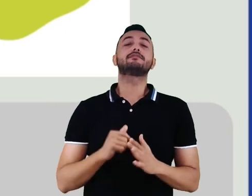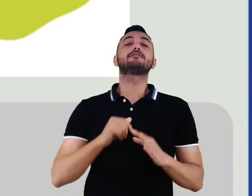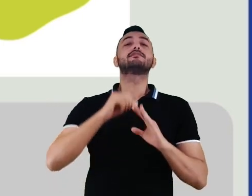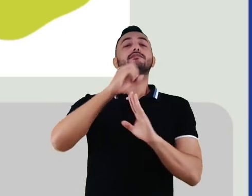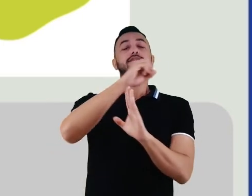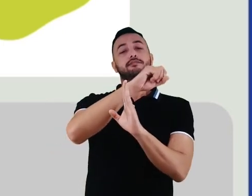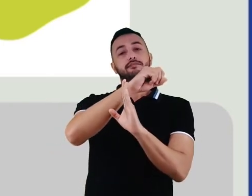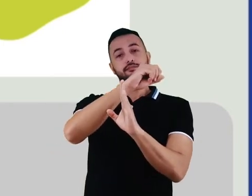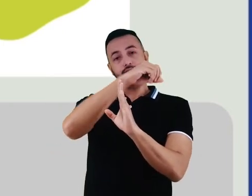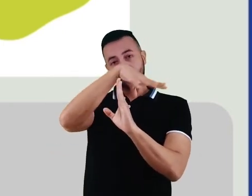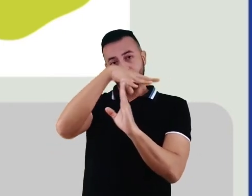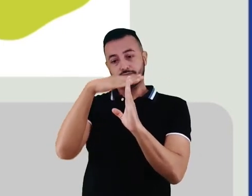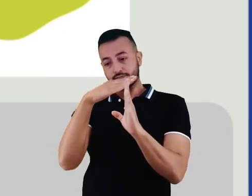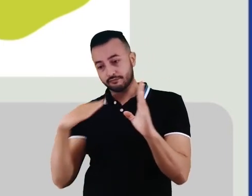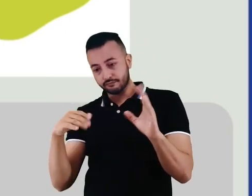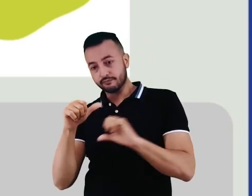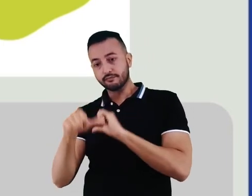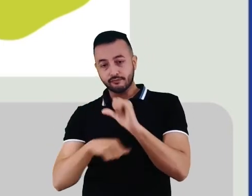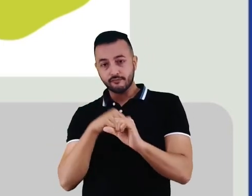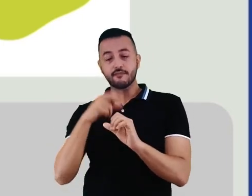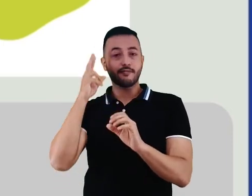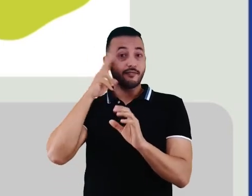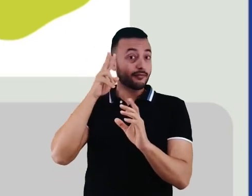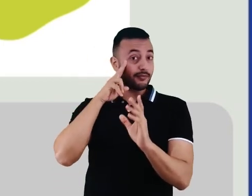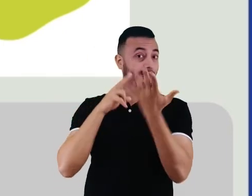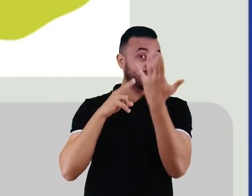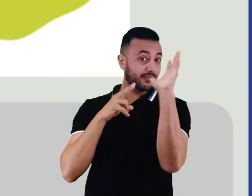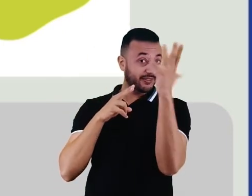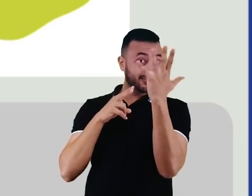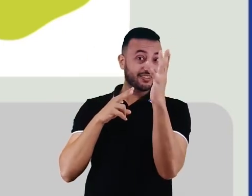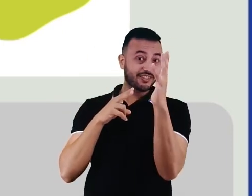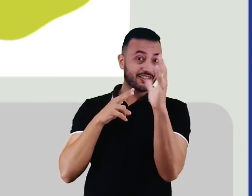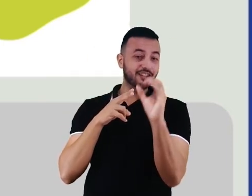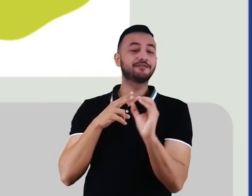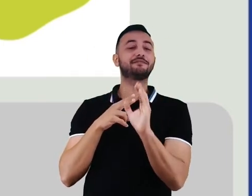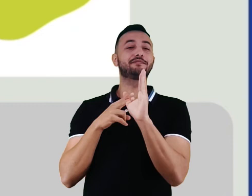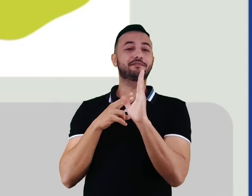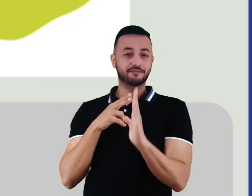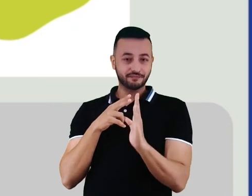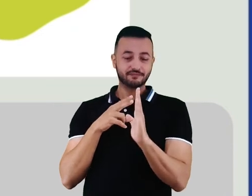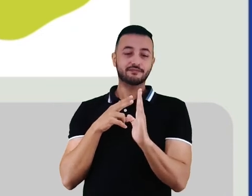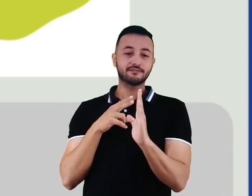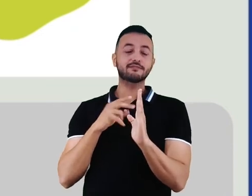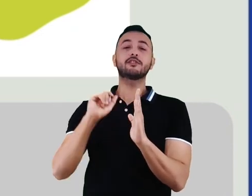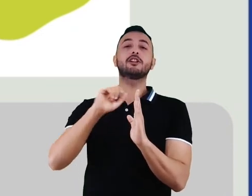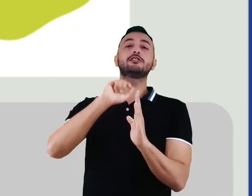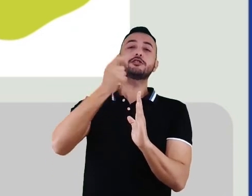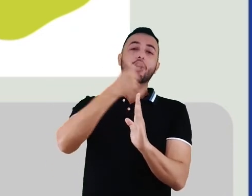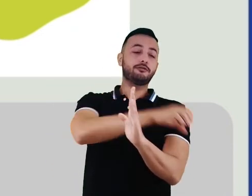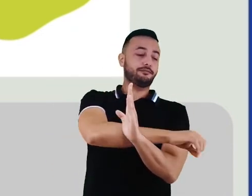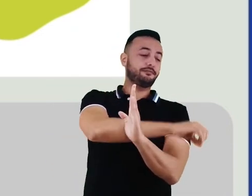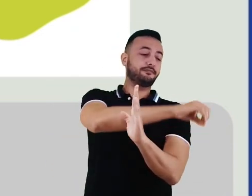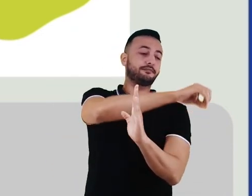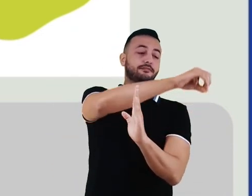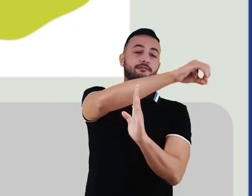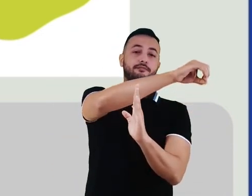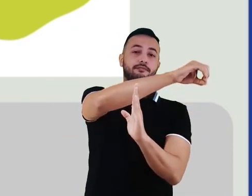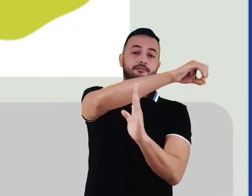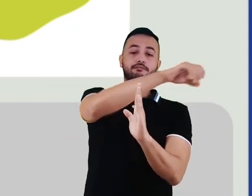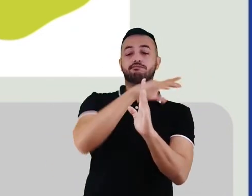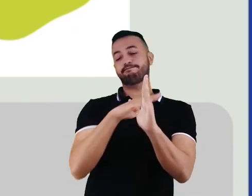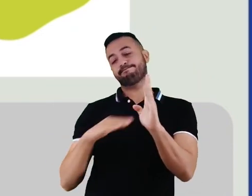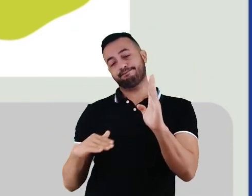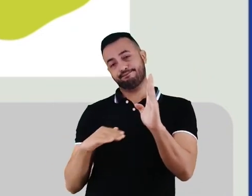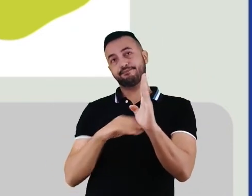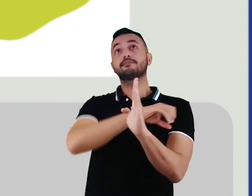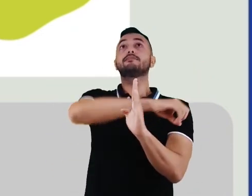de acordo com a posição do Sol. Lembra da árvore que eu falei? Quando o Sol nasce, ela está de um lado. Quando o